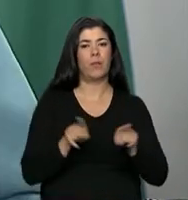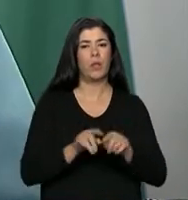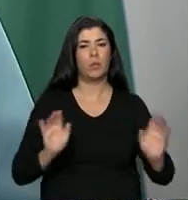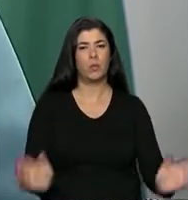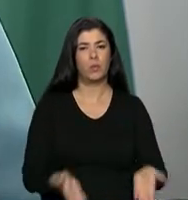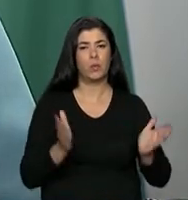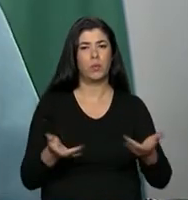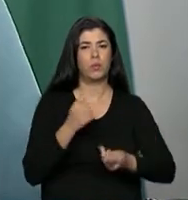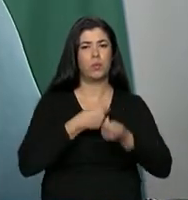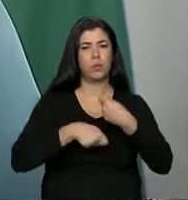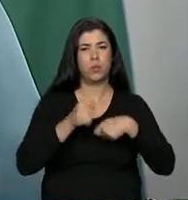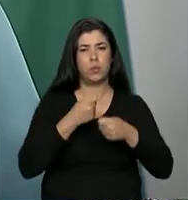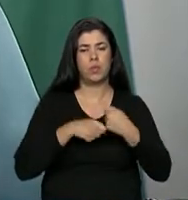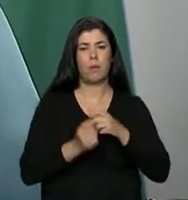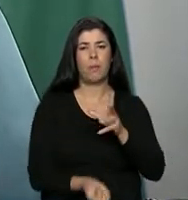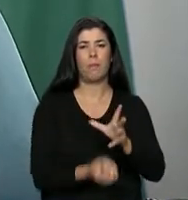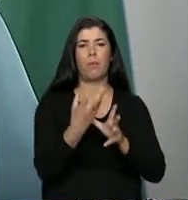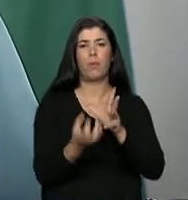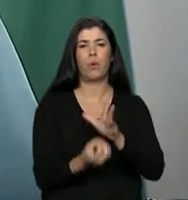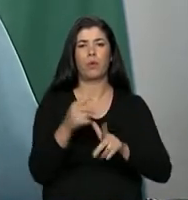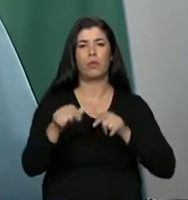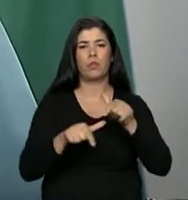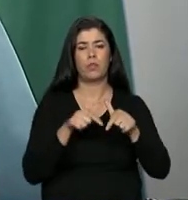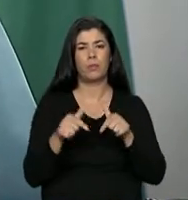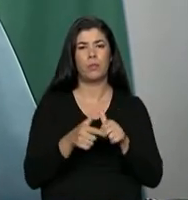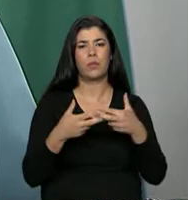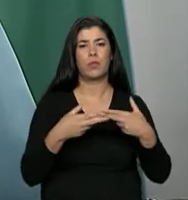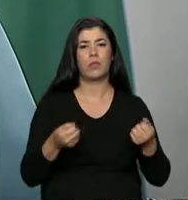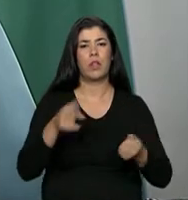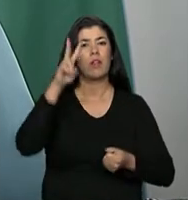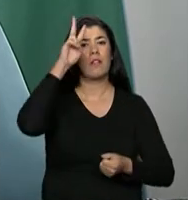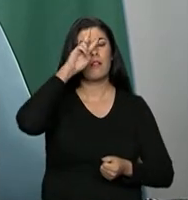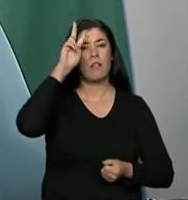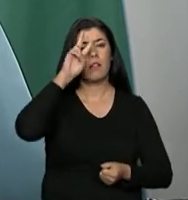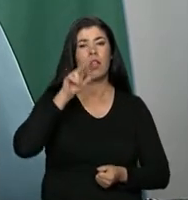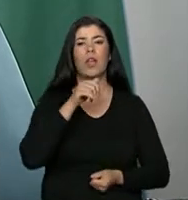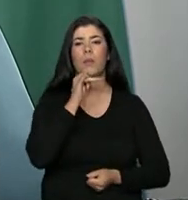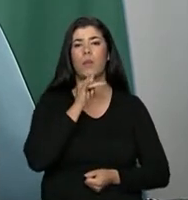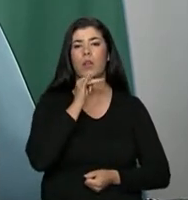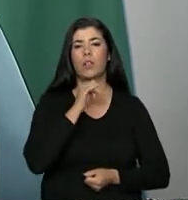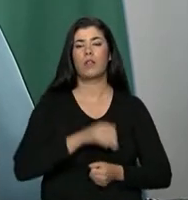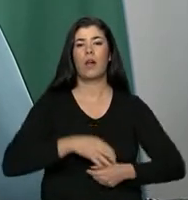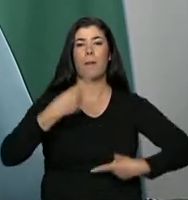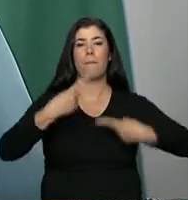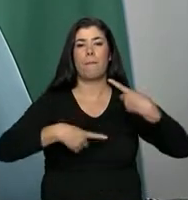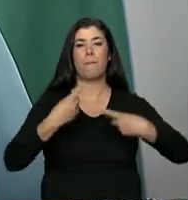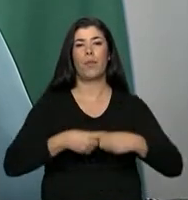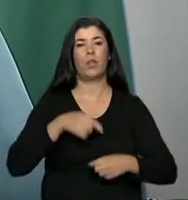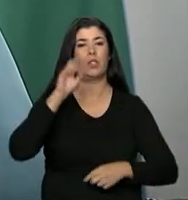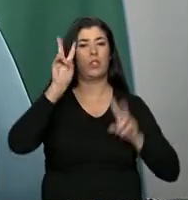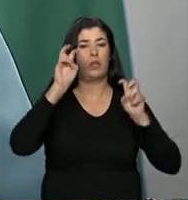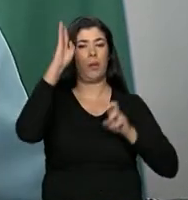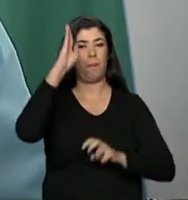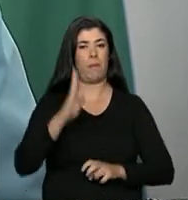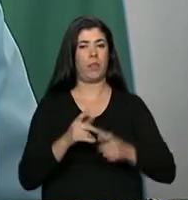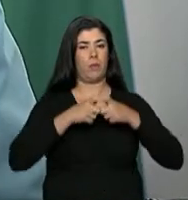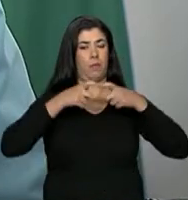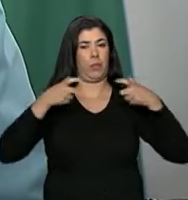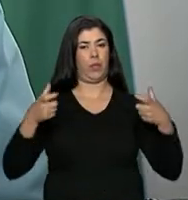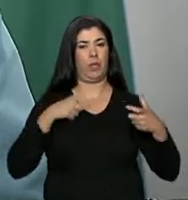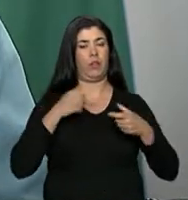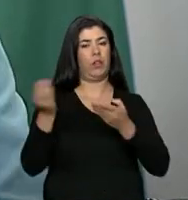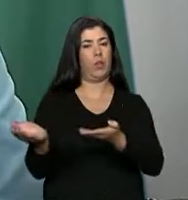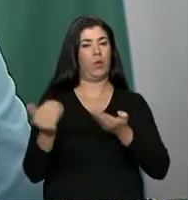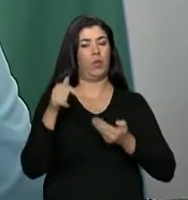as formas a produção. Lembrem-se da política Brasil Maior, que trouxe